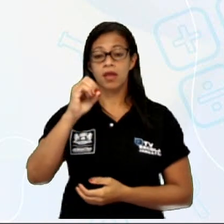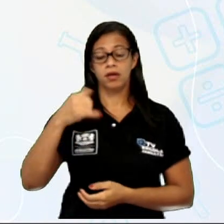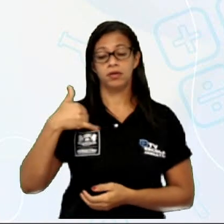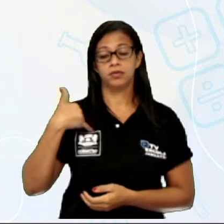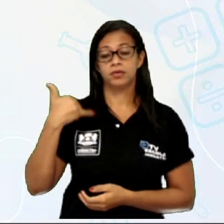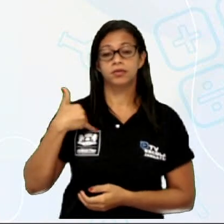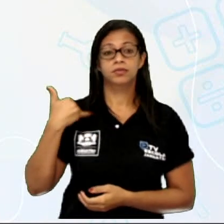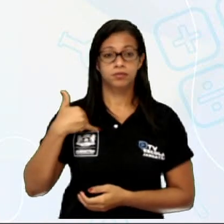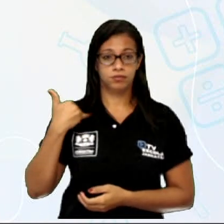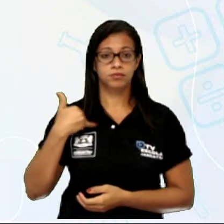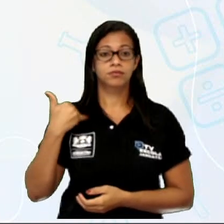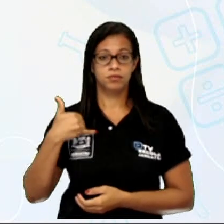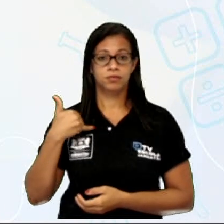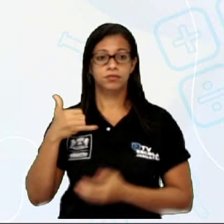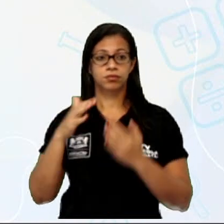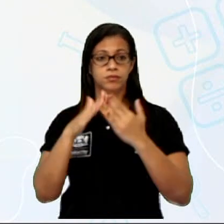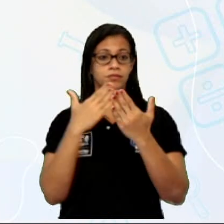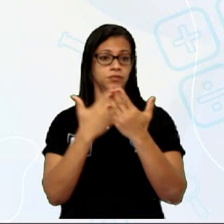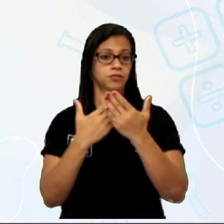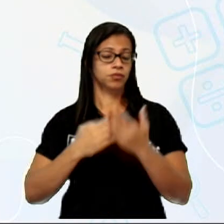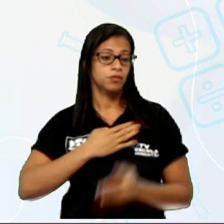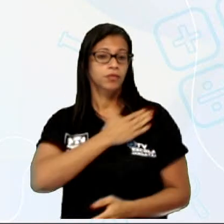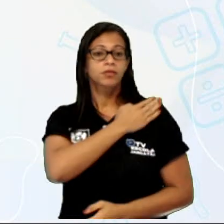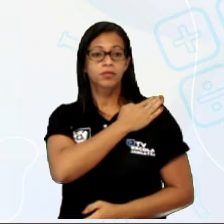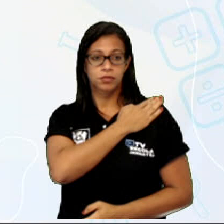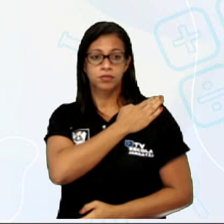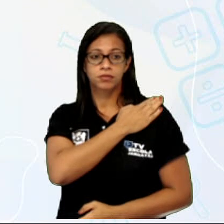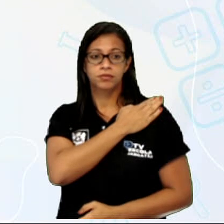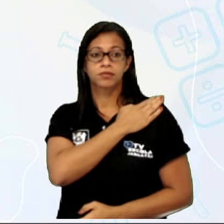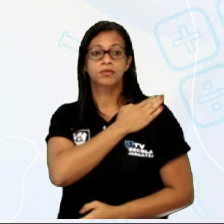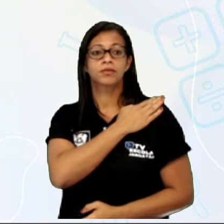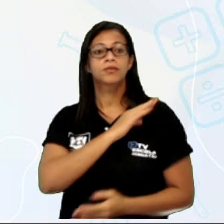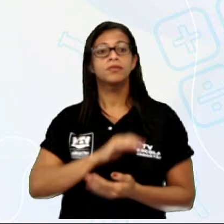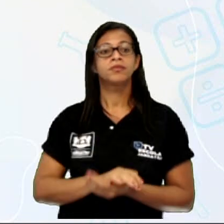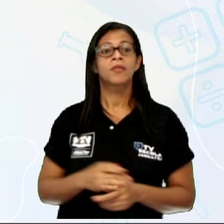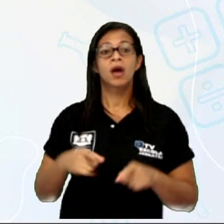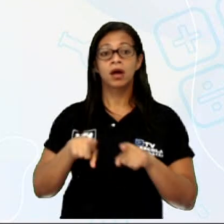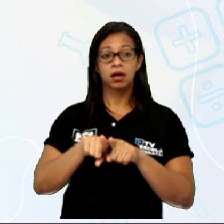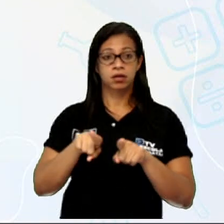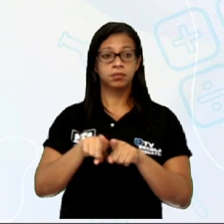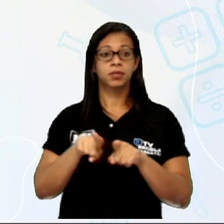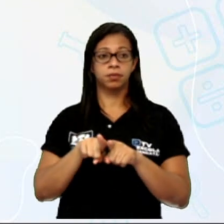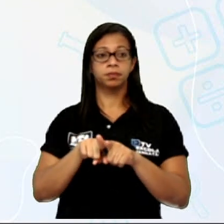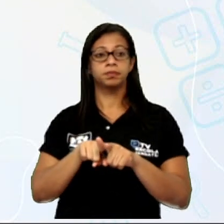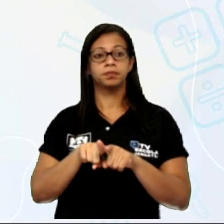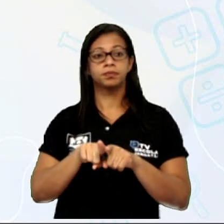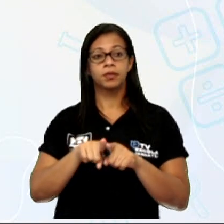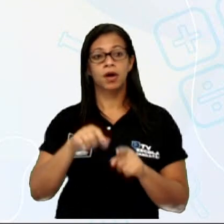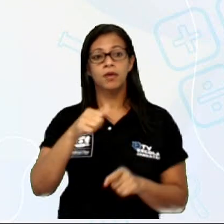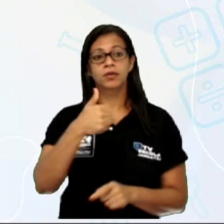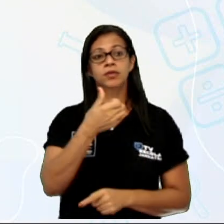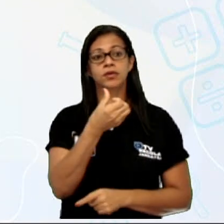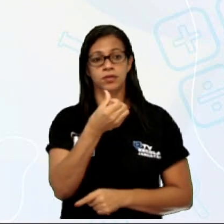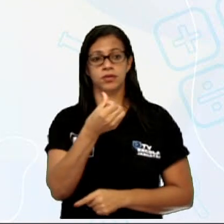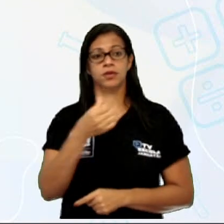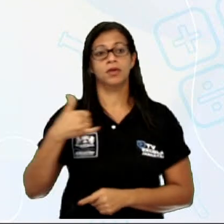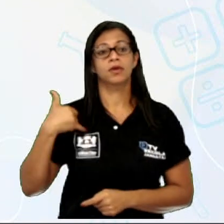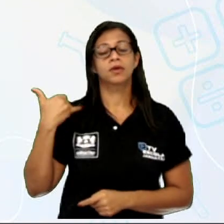escola militar e aos 16 anos foi promovido ao segundo tenente do Exército. Ele nasceu no ano